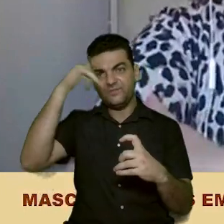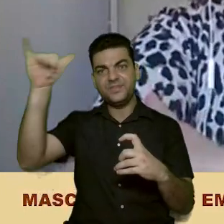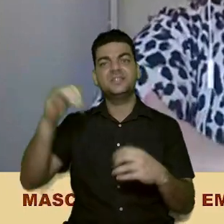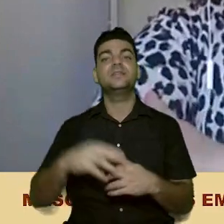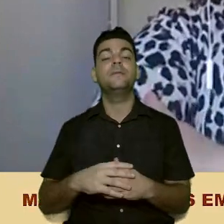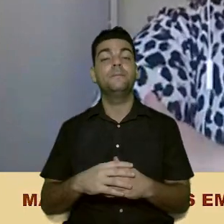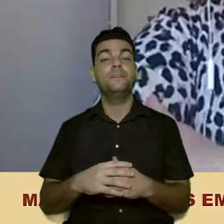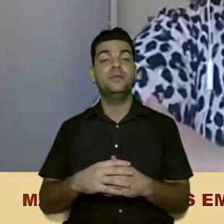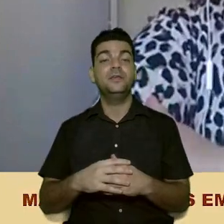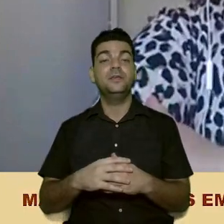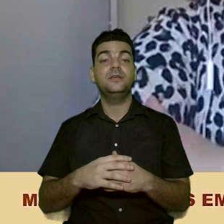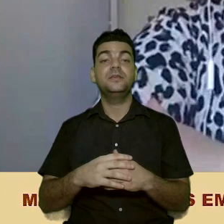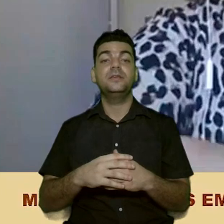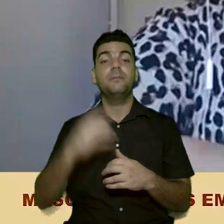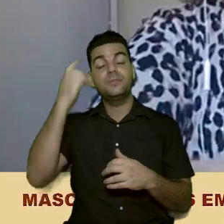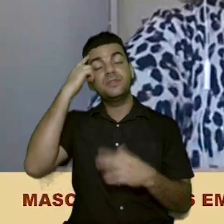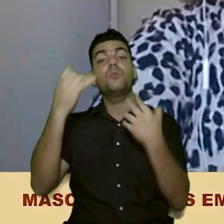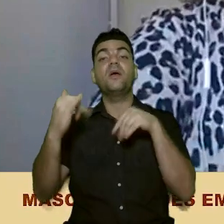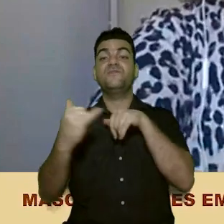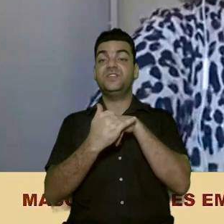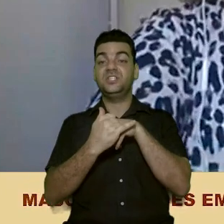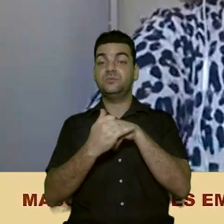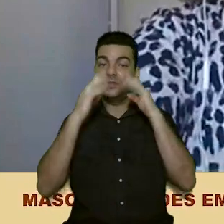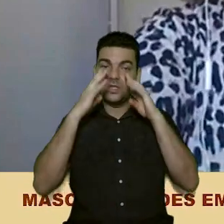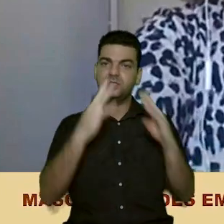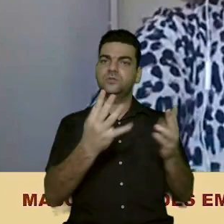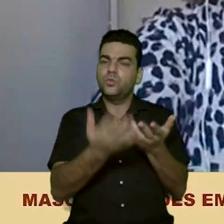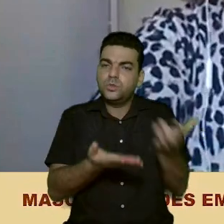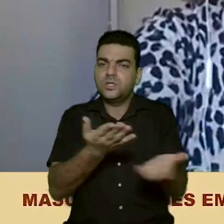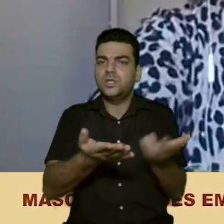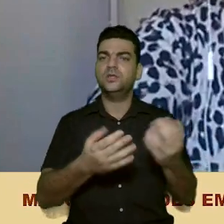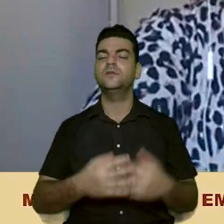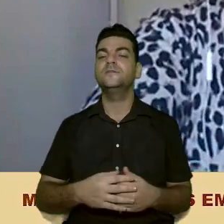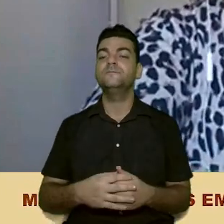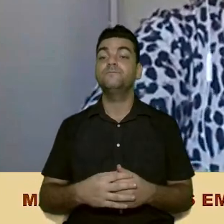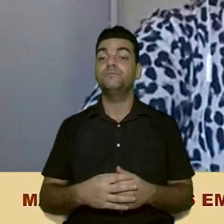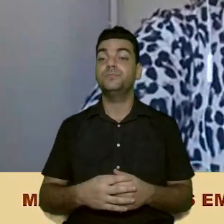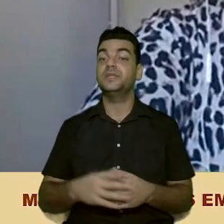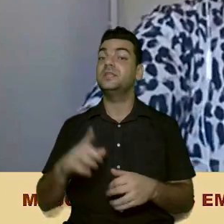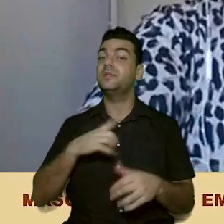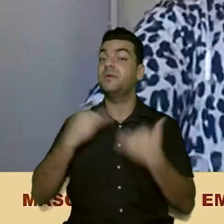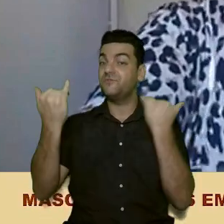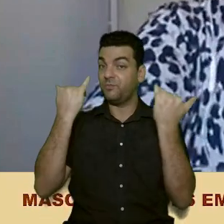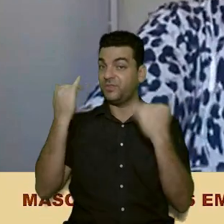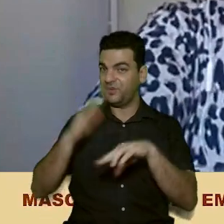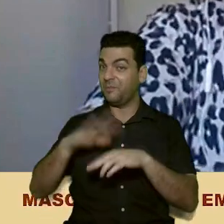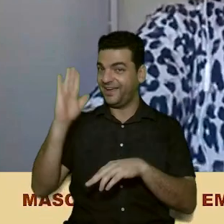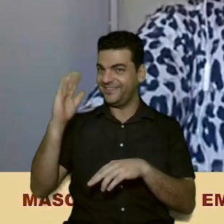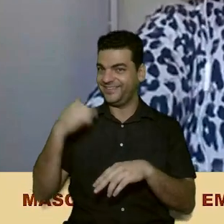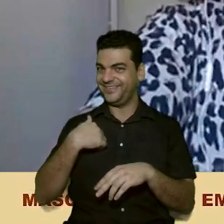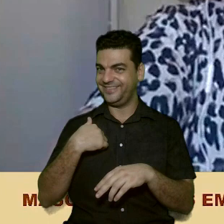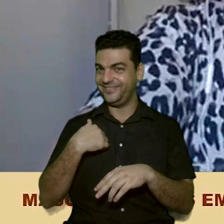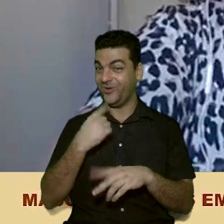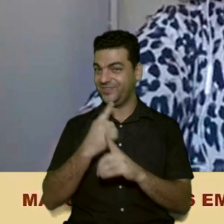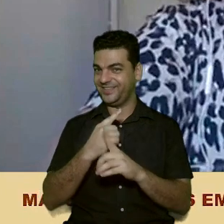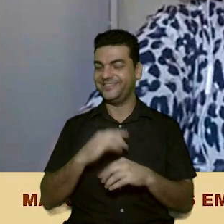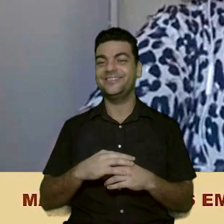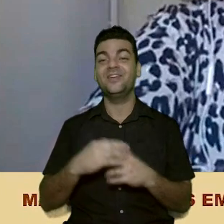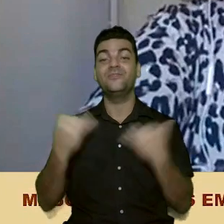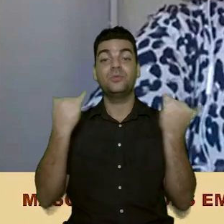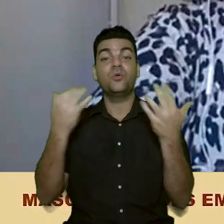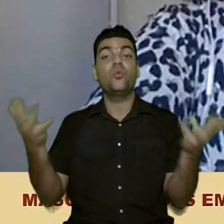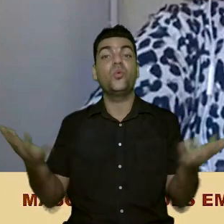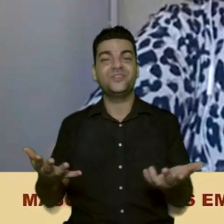objetivo amplificar a voz das vítimas e prestar acolhimento. E eu trago um dado adicional que é uma novidade que foi divulgada